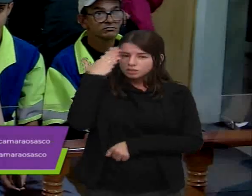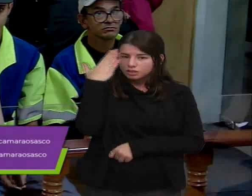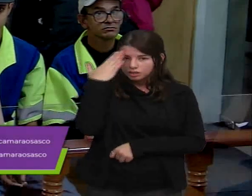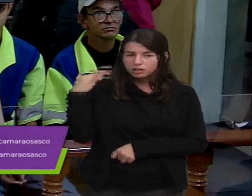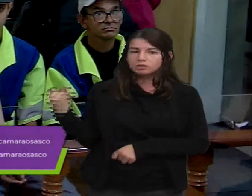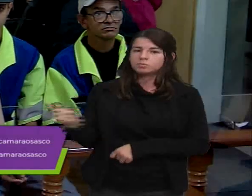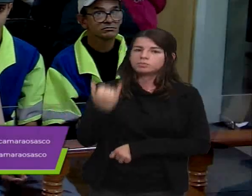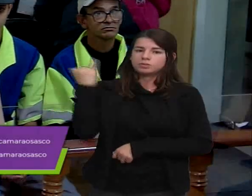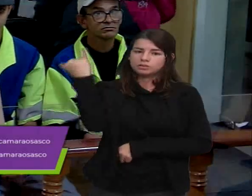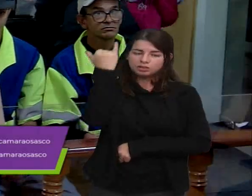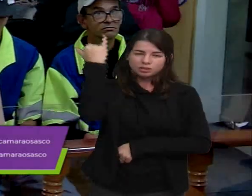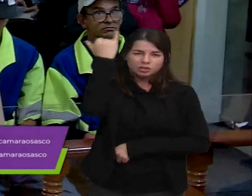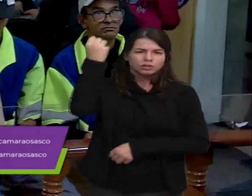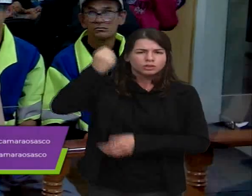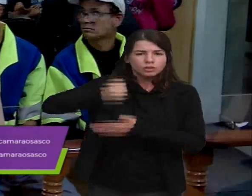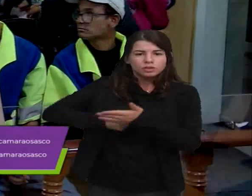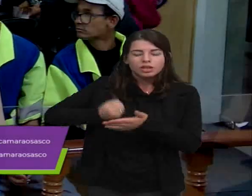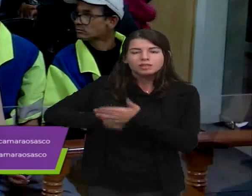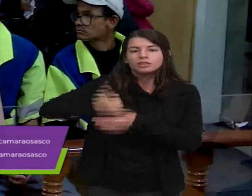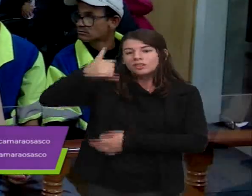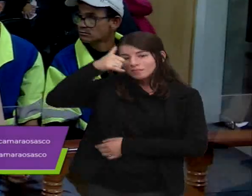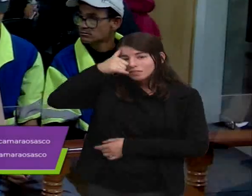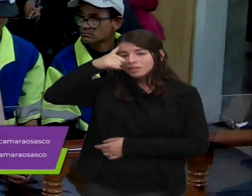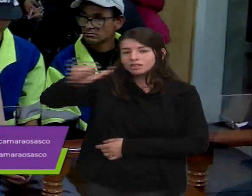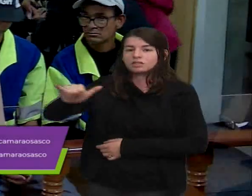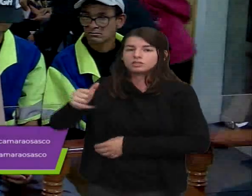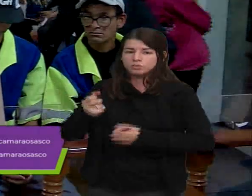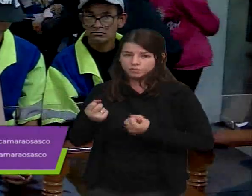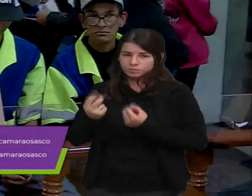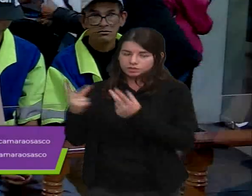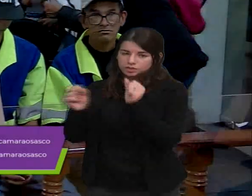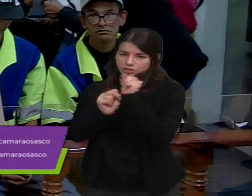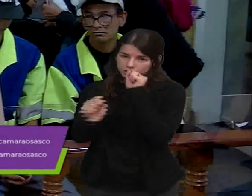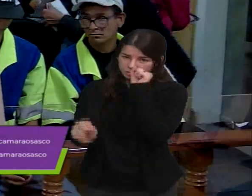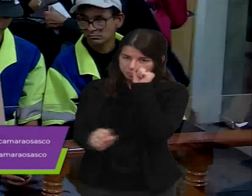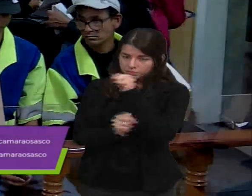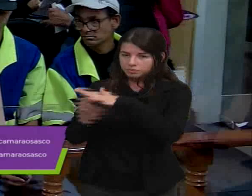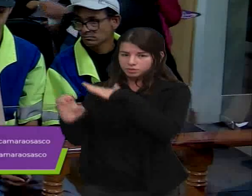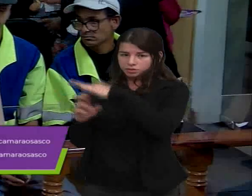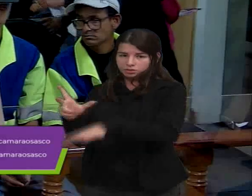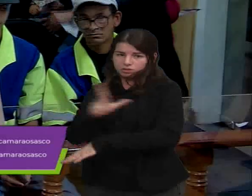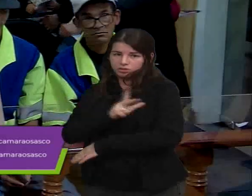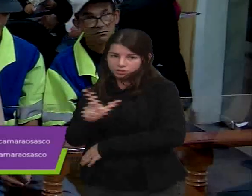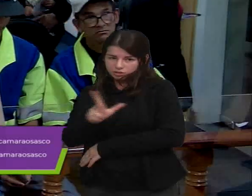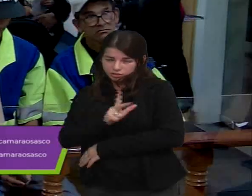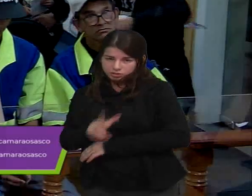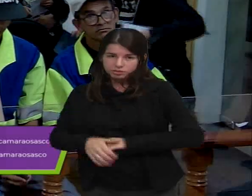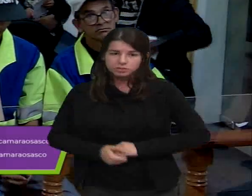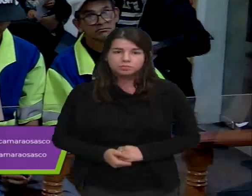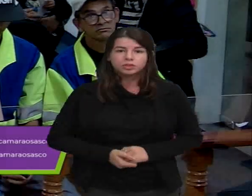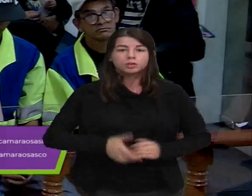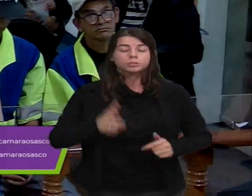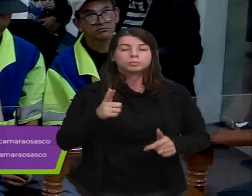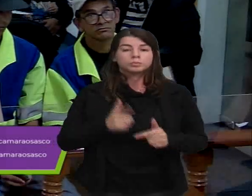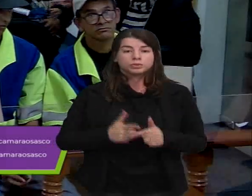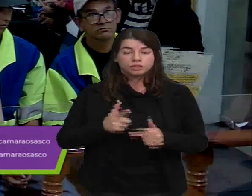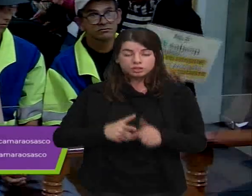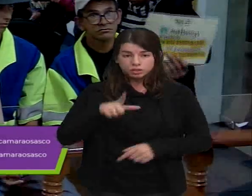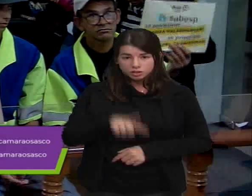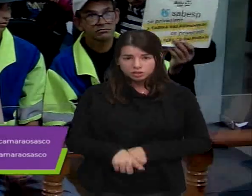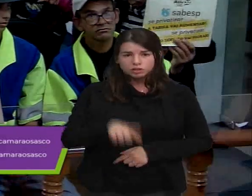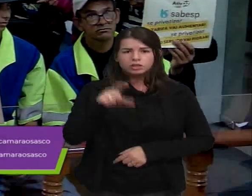nessa luta contra o processo de privatização e fazer votos que essa iniciativa